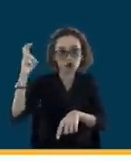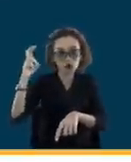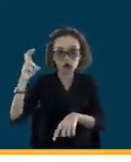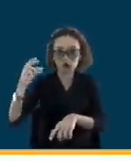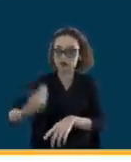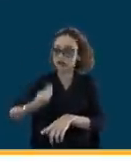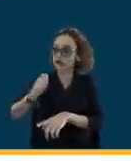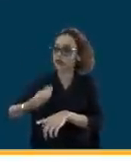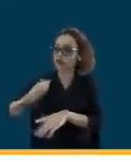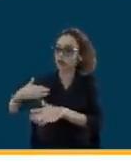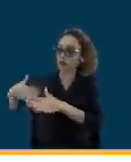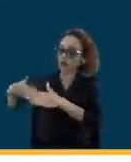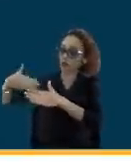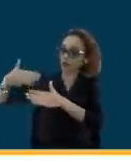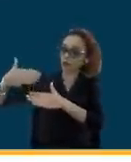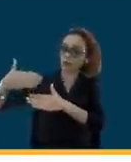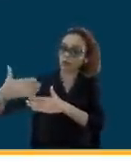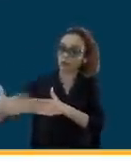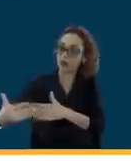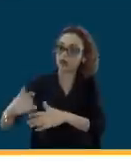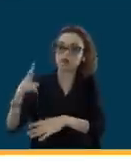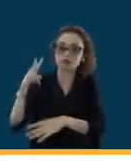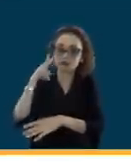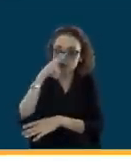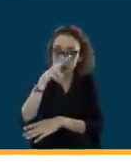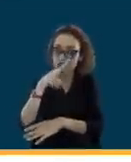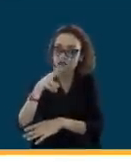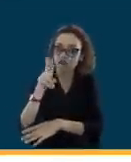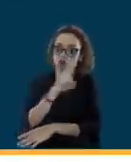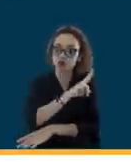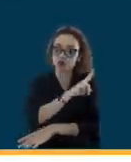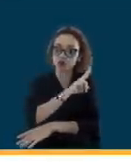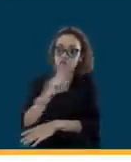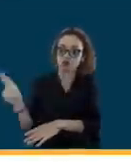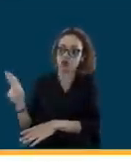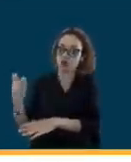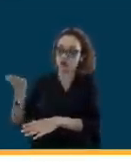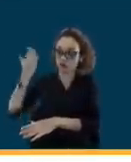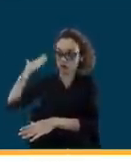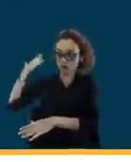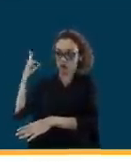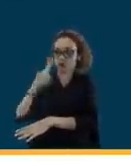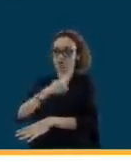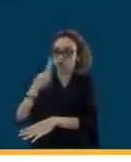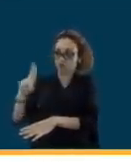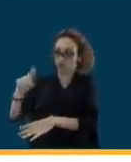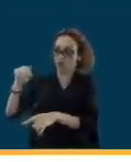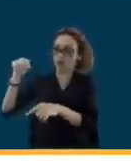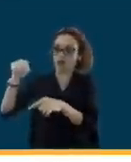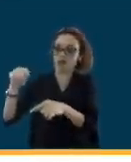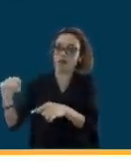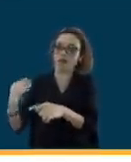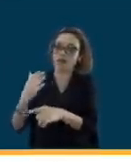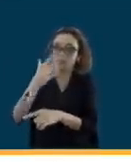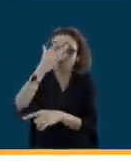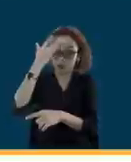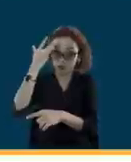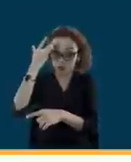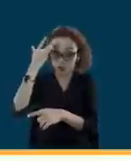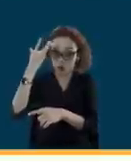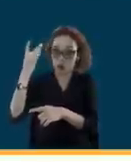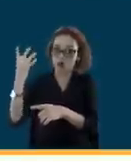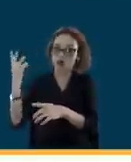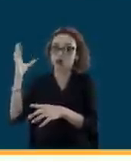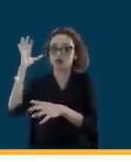de maneira muito forte. Os grandes nomes do passado, os grandes nomes do presente, e são pessoas que nos enriquecem, que nos